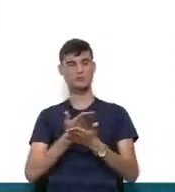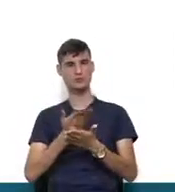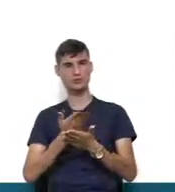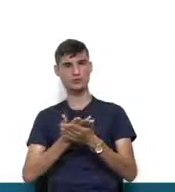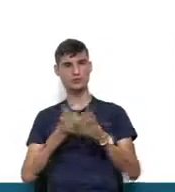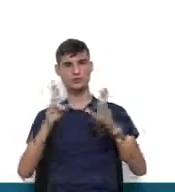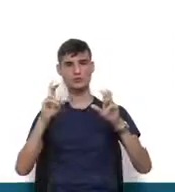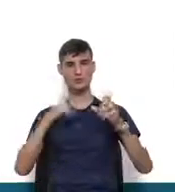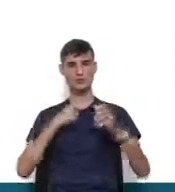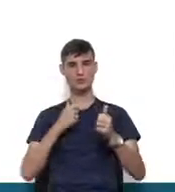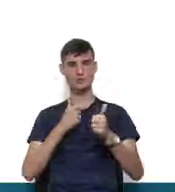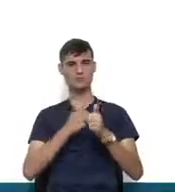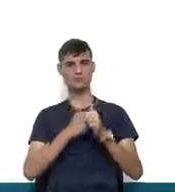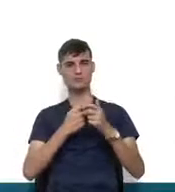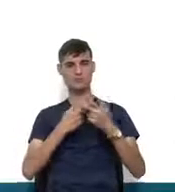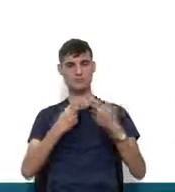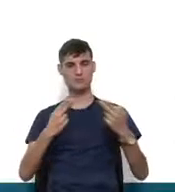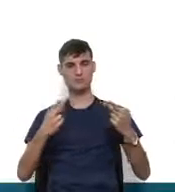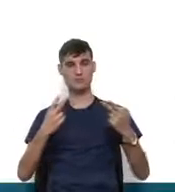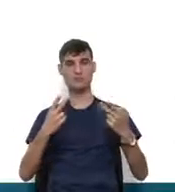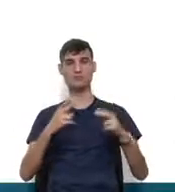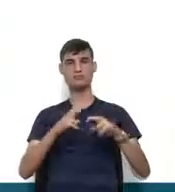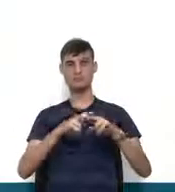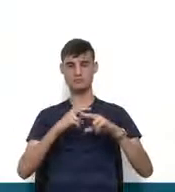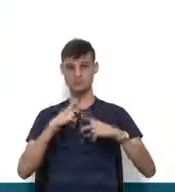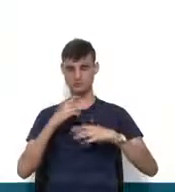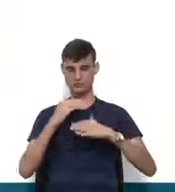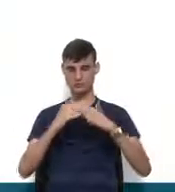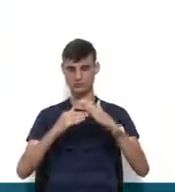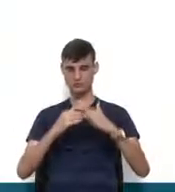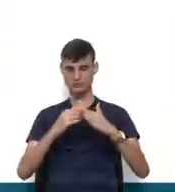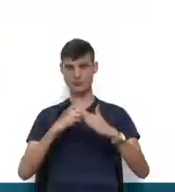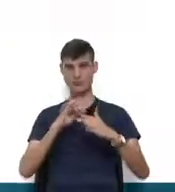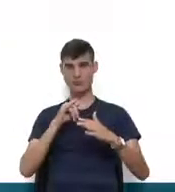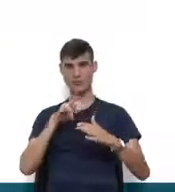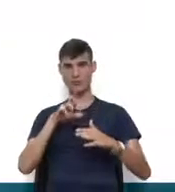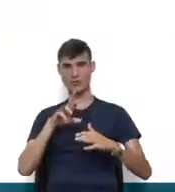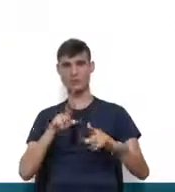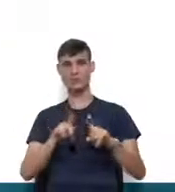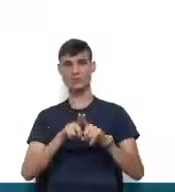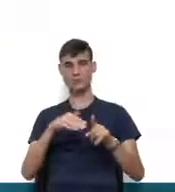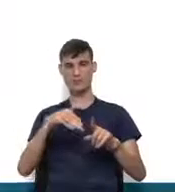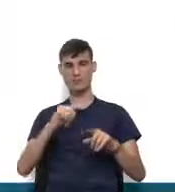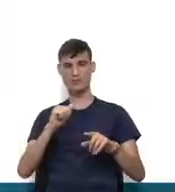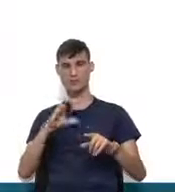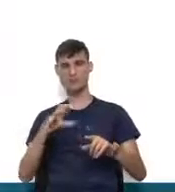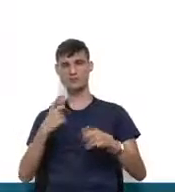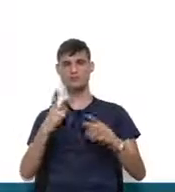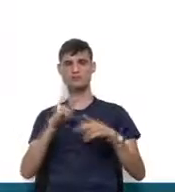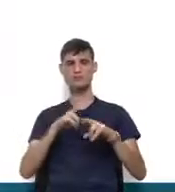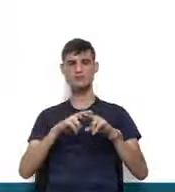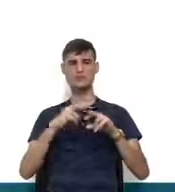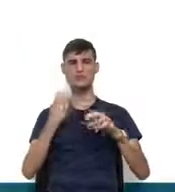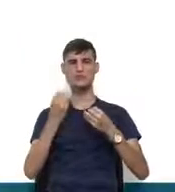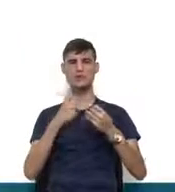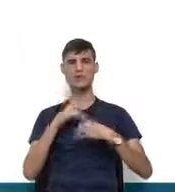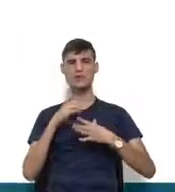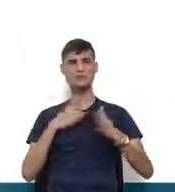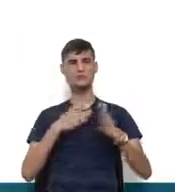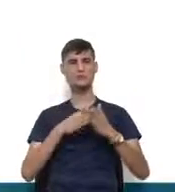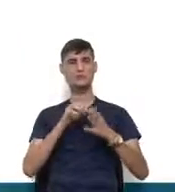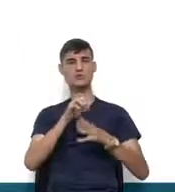sobre aproximação de funções por série de Taylor e de Maclaurin. E aí, né, até qual valor de